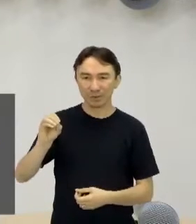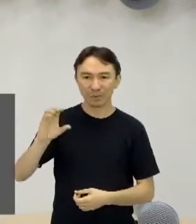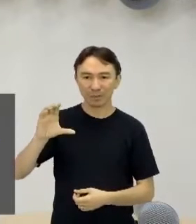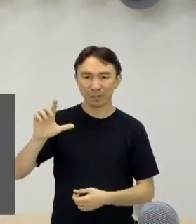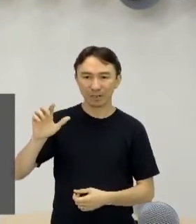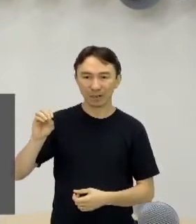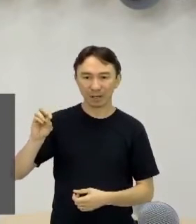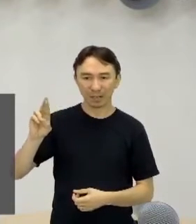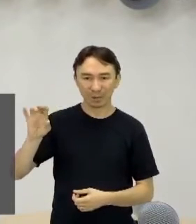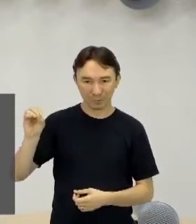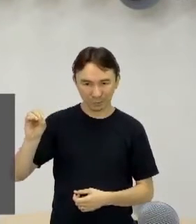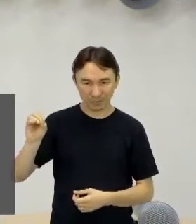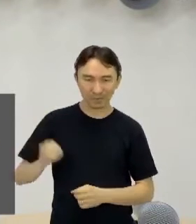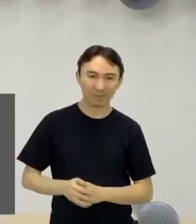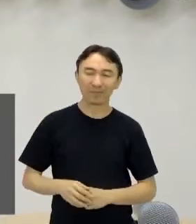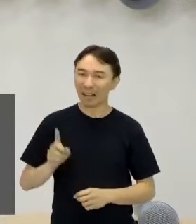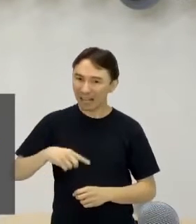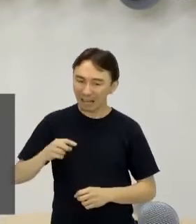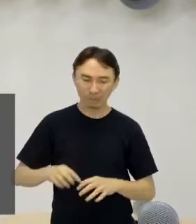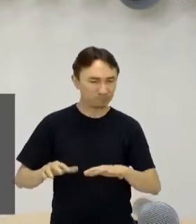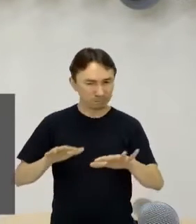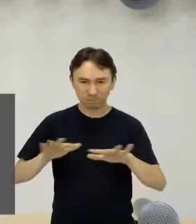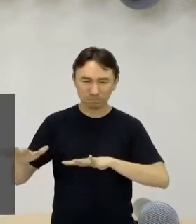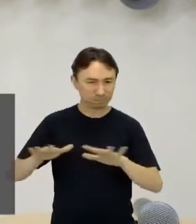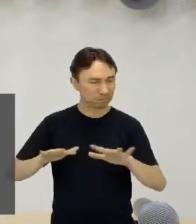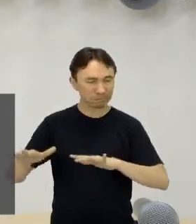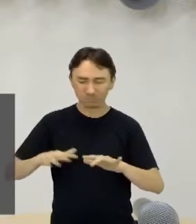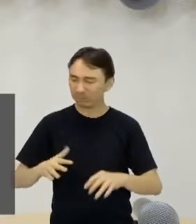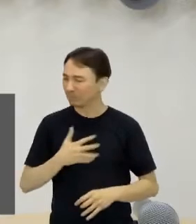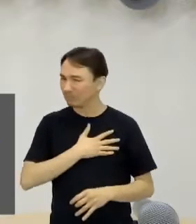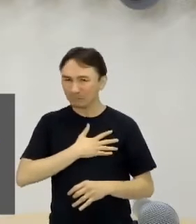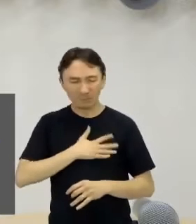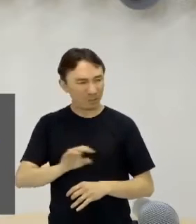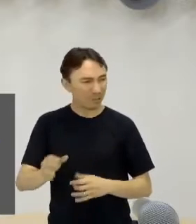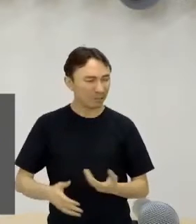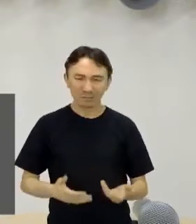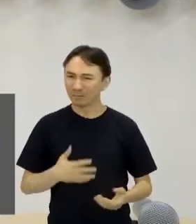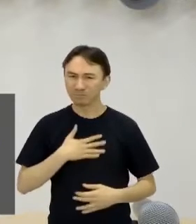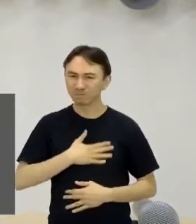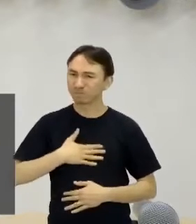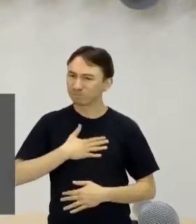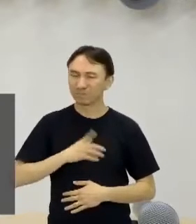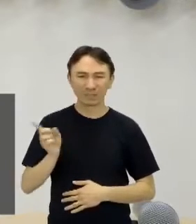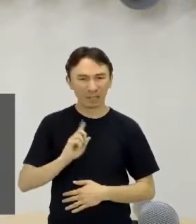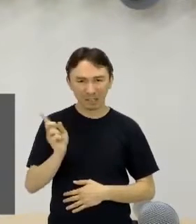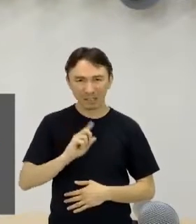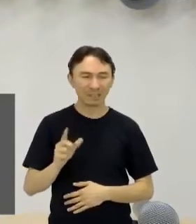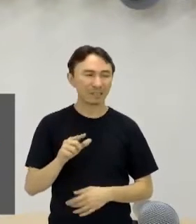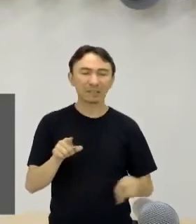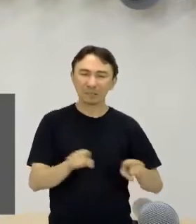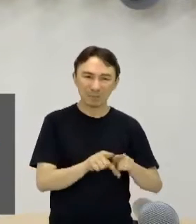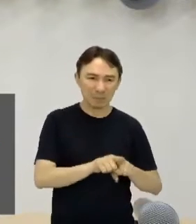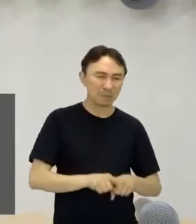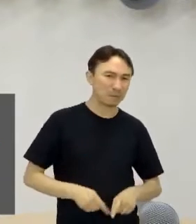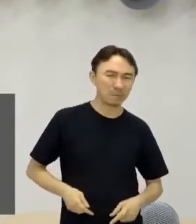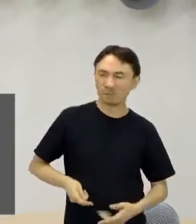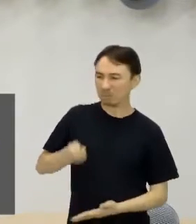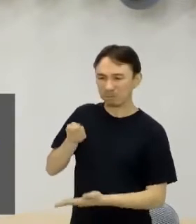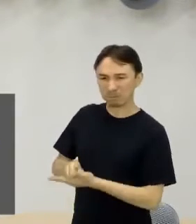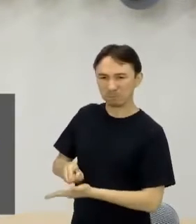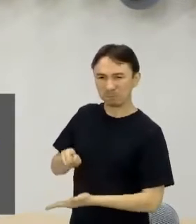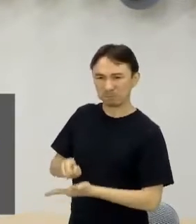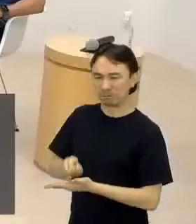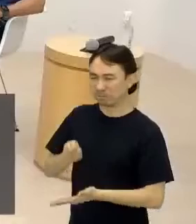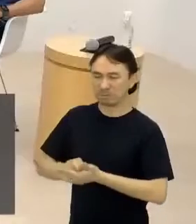Ele descreve aqui, ó, movimentos de descontentamento por boa parte da população da época, abusos do poder do imperador, né,